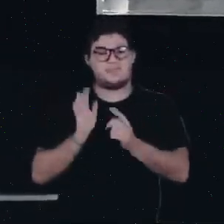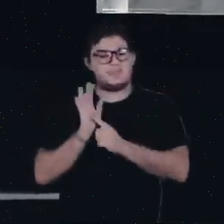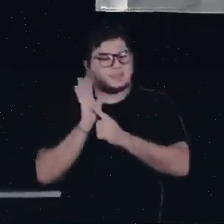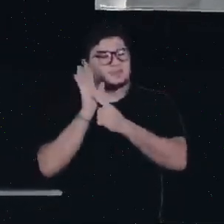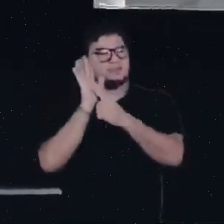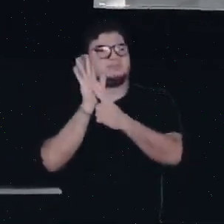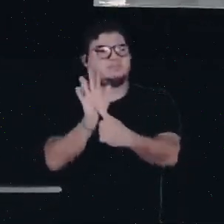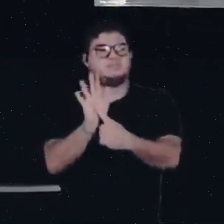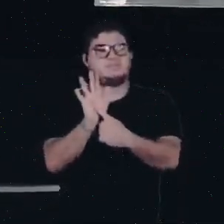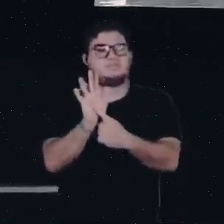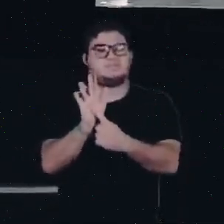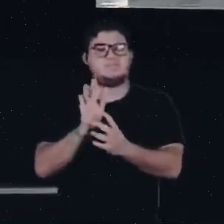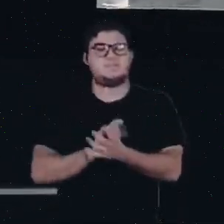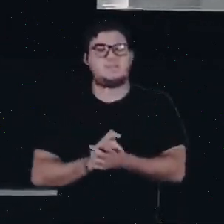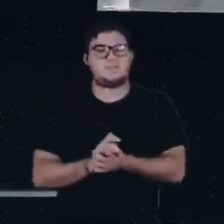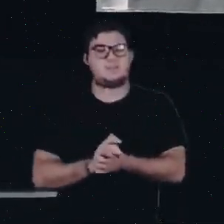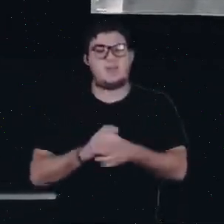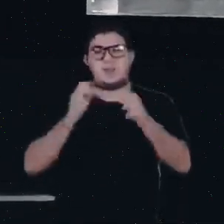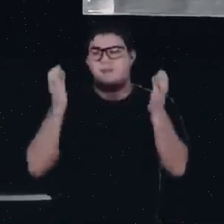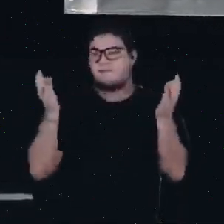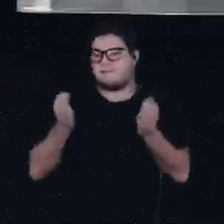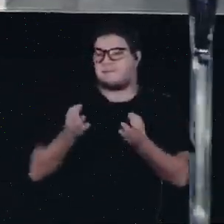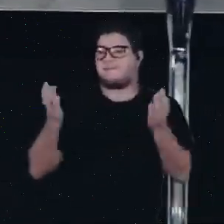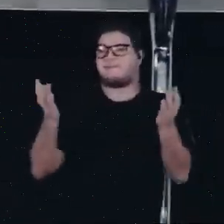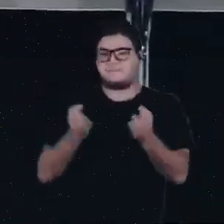mostrar a minha perfeição.